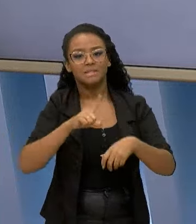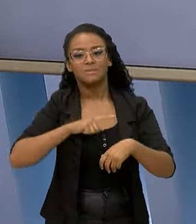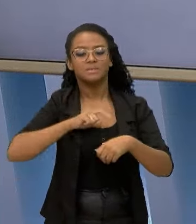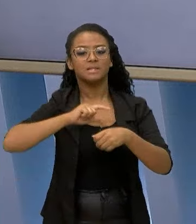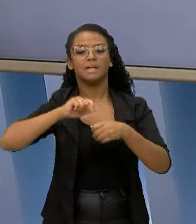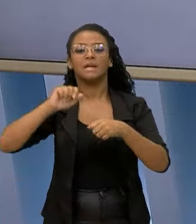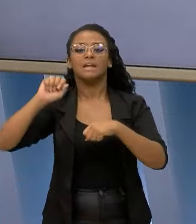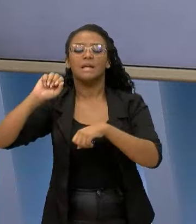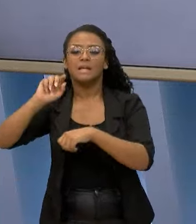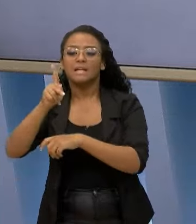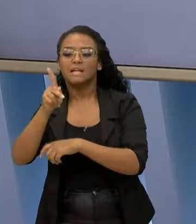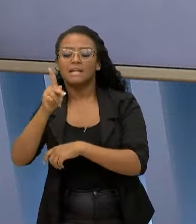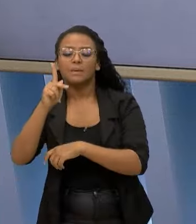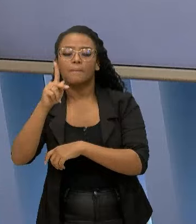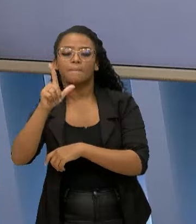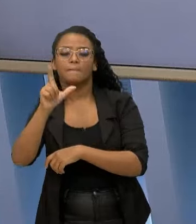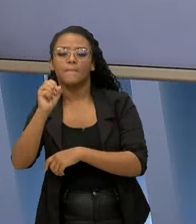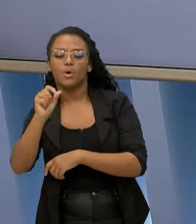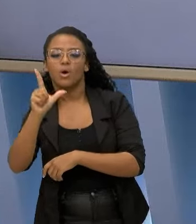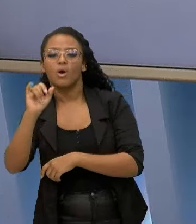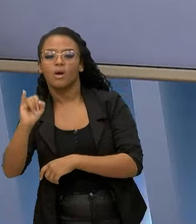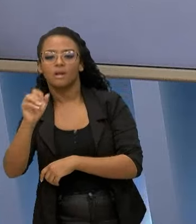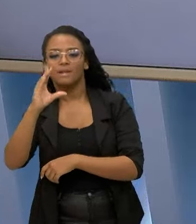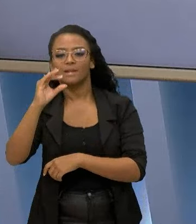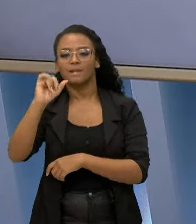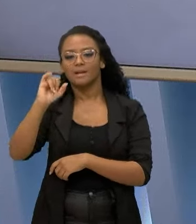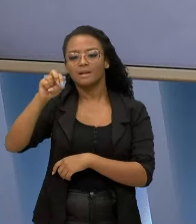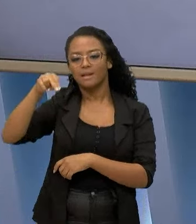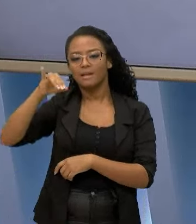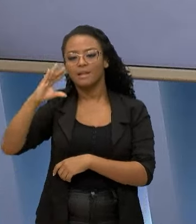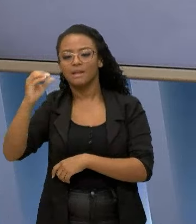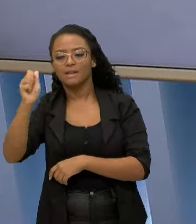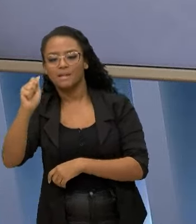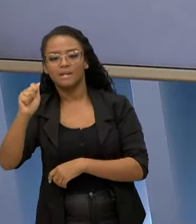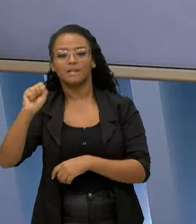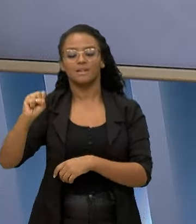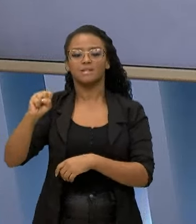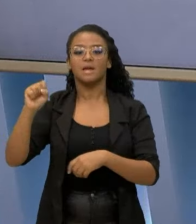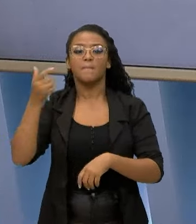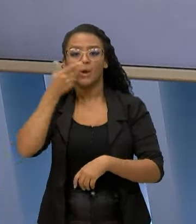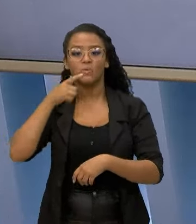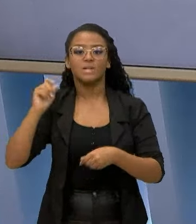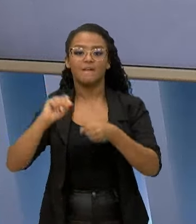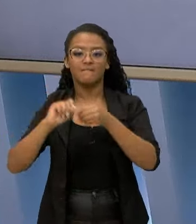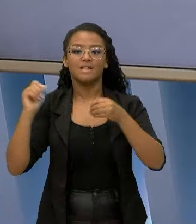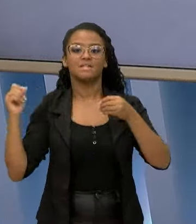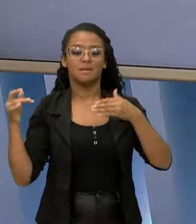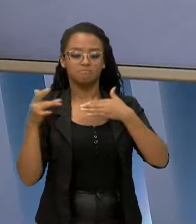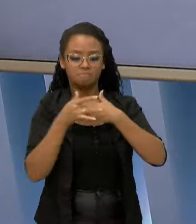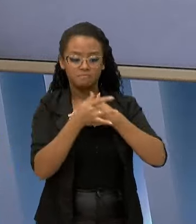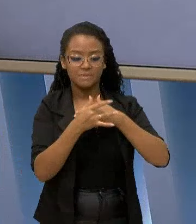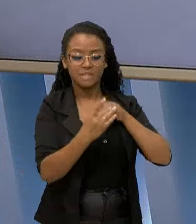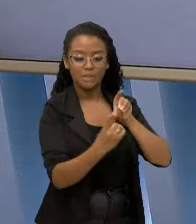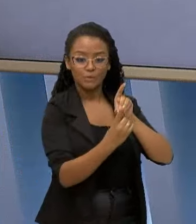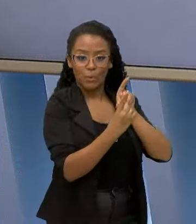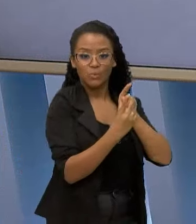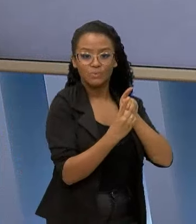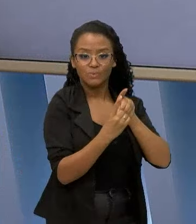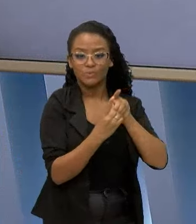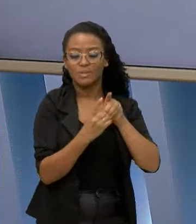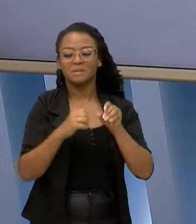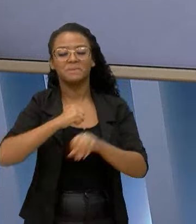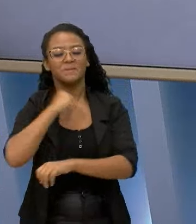com especialistas para fazer as consultas com gastro, com ortopedista e não ficar também tanto tempo agravando